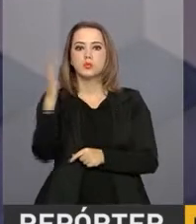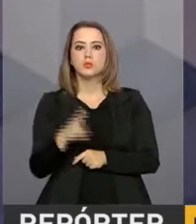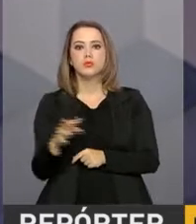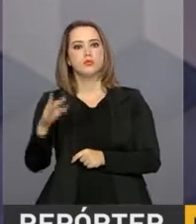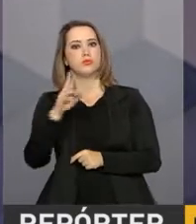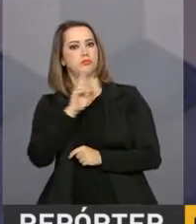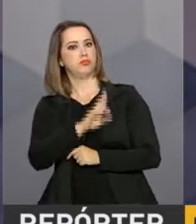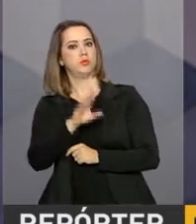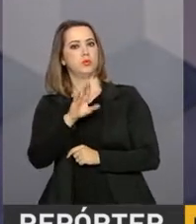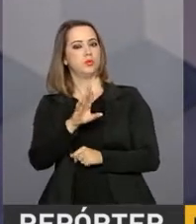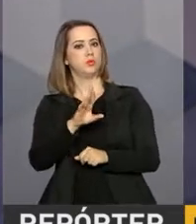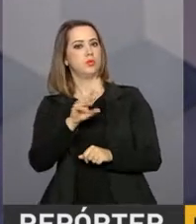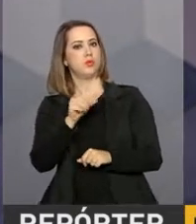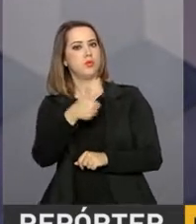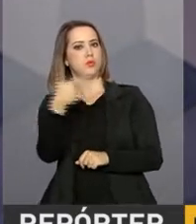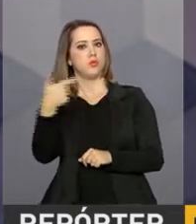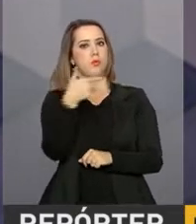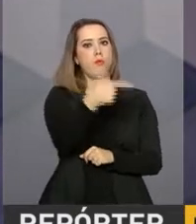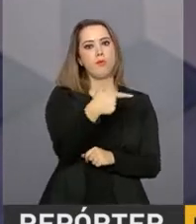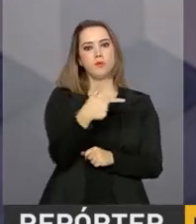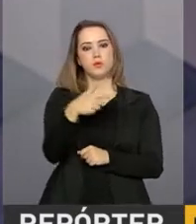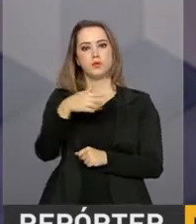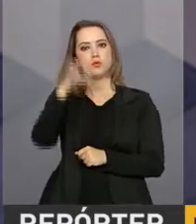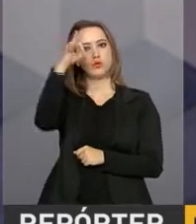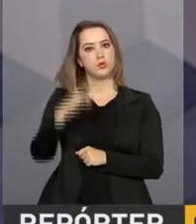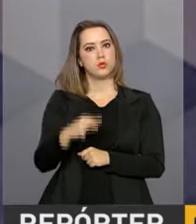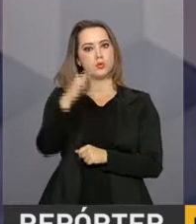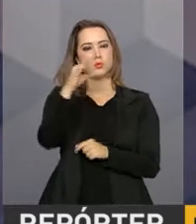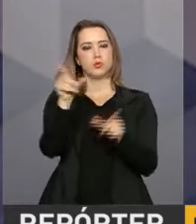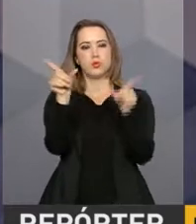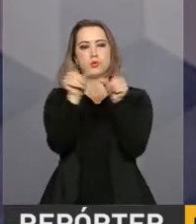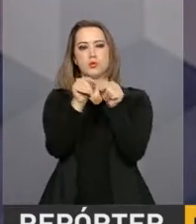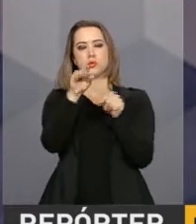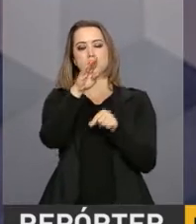nada menos do que 22% do PIB brasileiro,